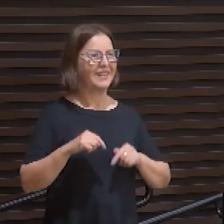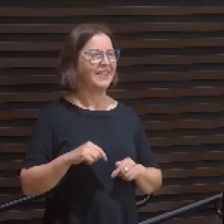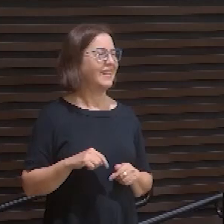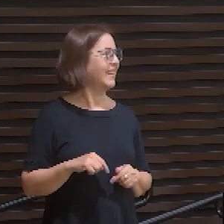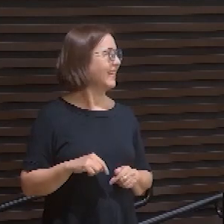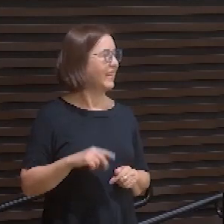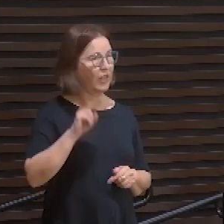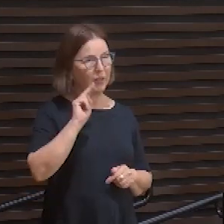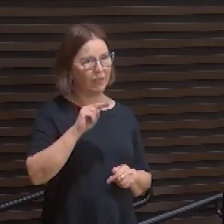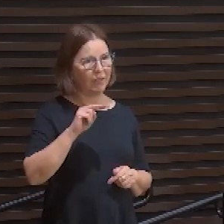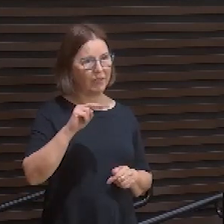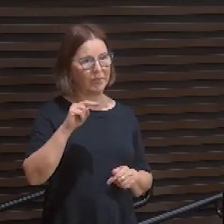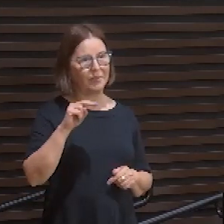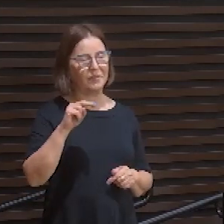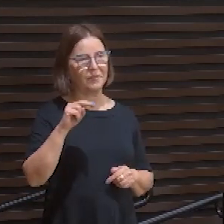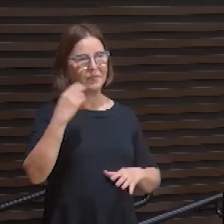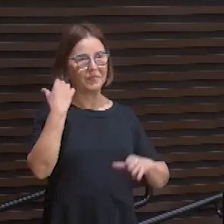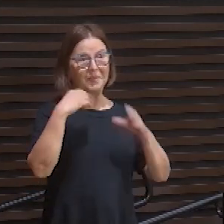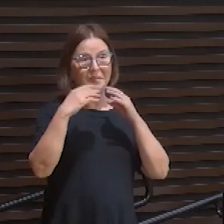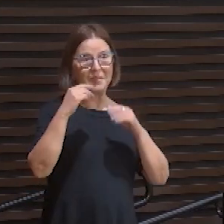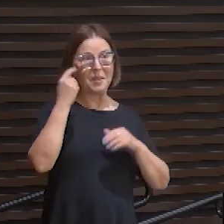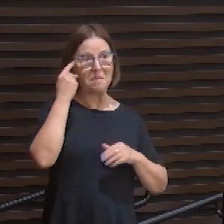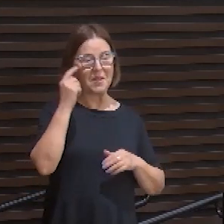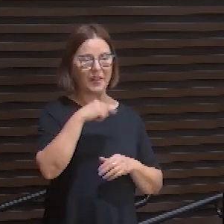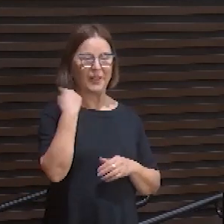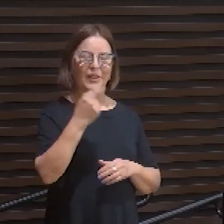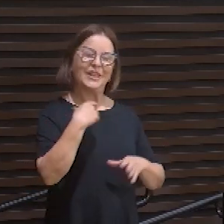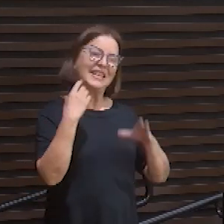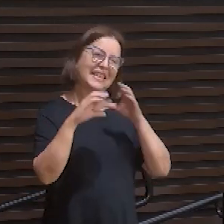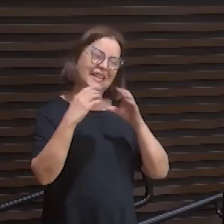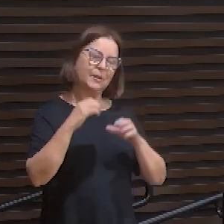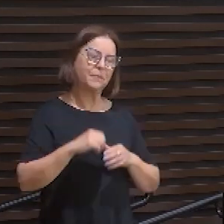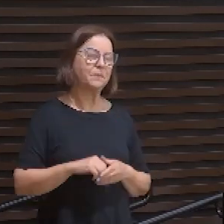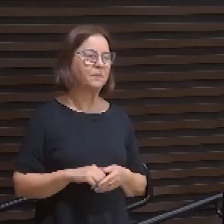música para a gente cantar. Irmãos,